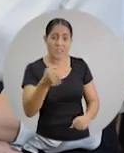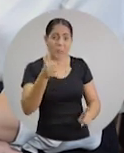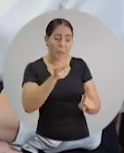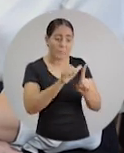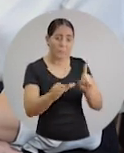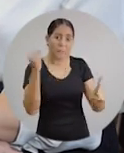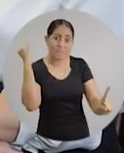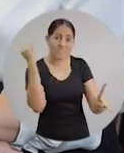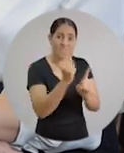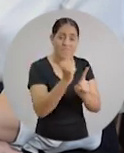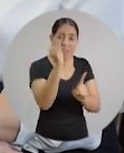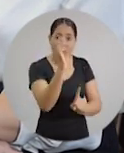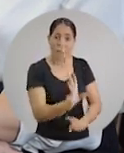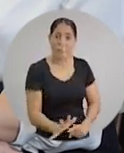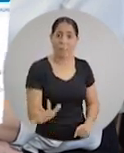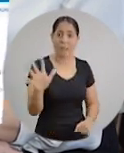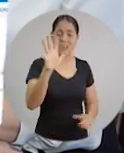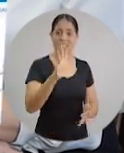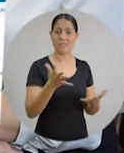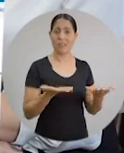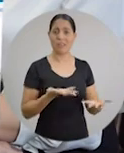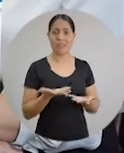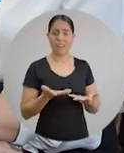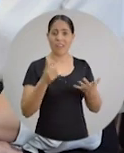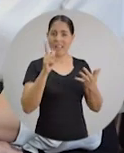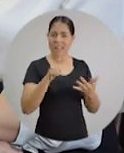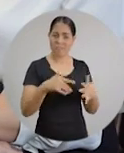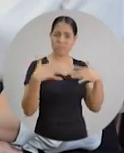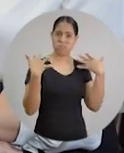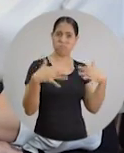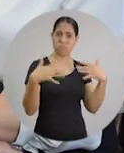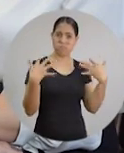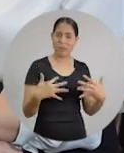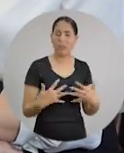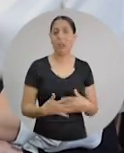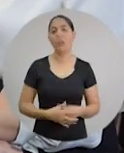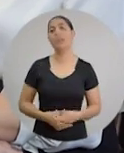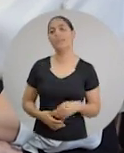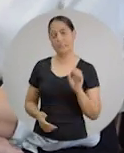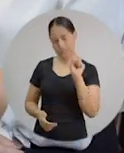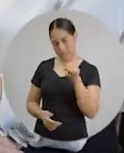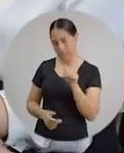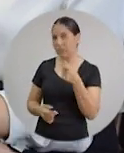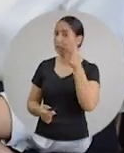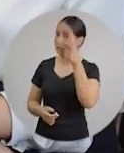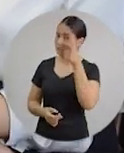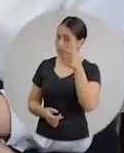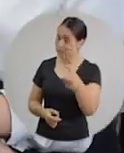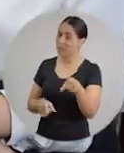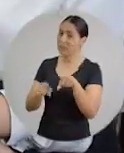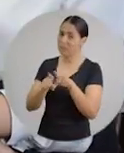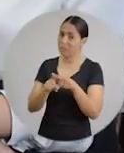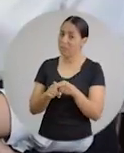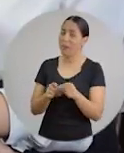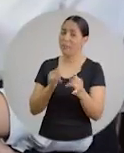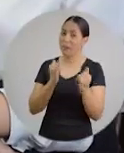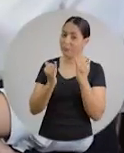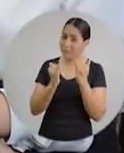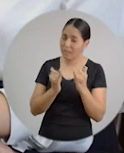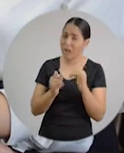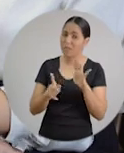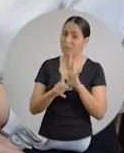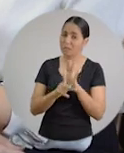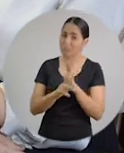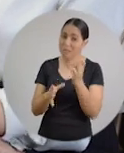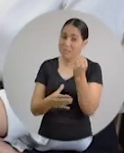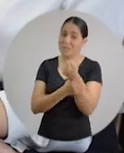946 feminicídios em todo o Brasil, um dado que é considerado, sim, muito alarmante. E é interessante porque esse dado é um dado do